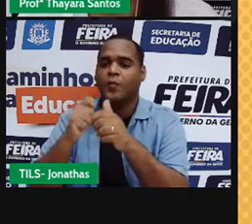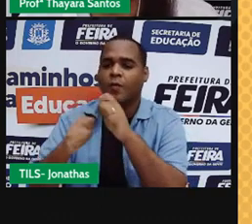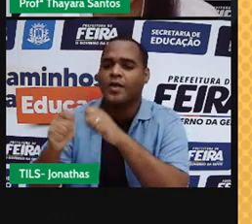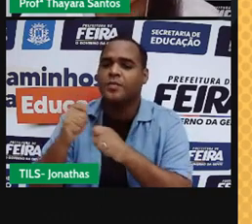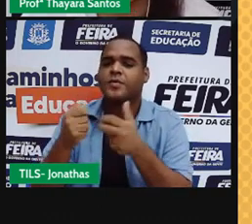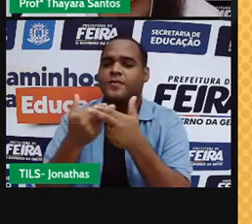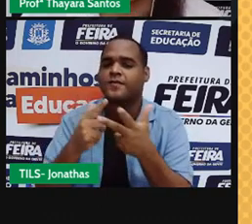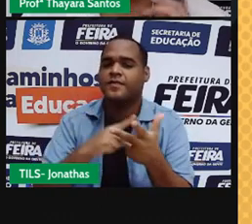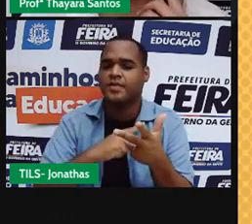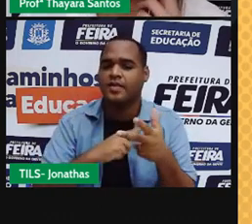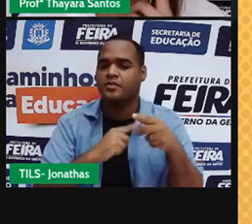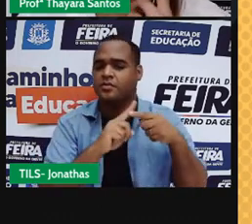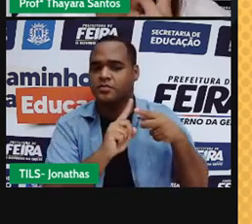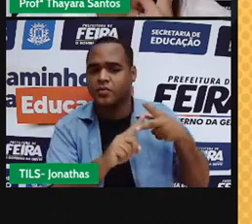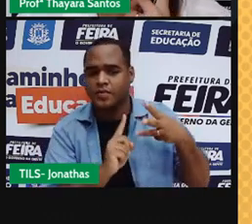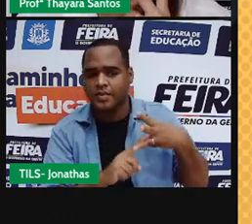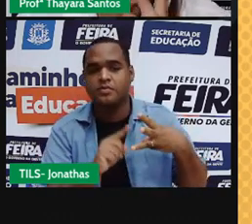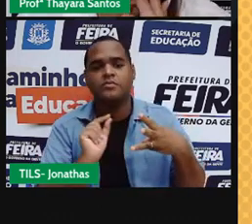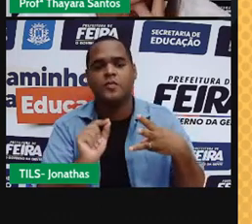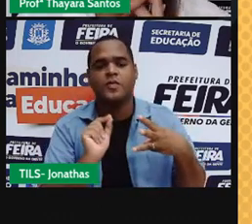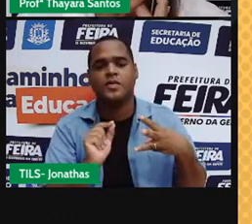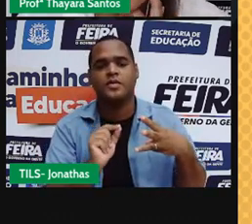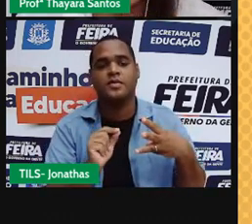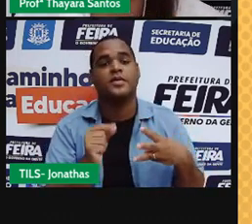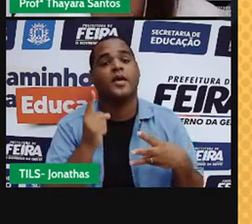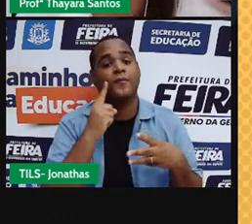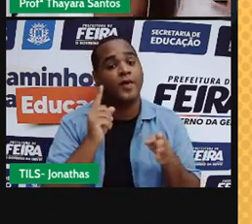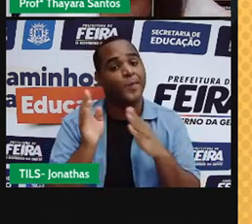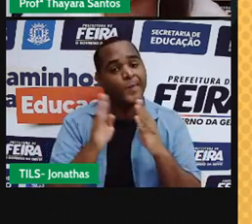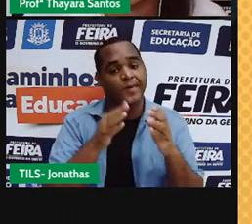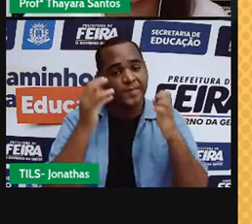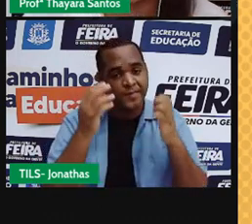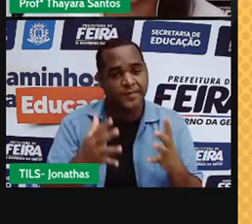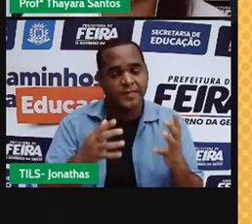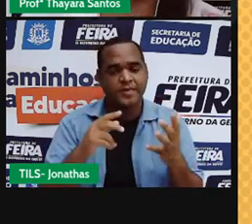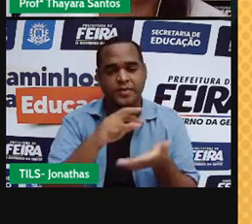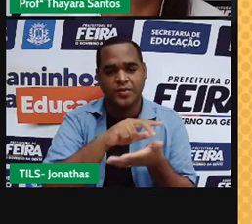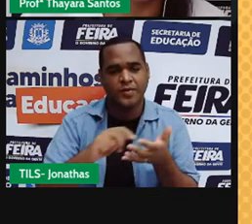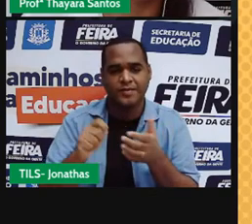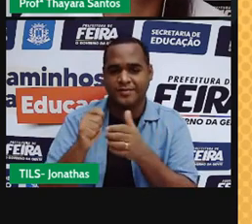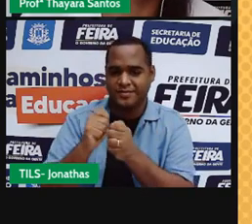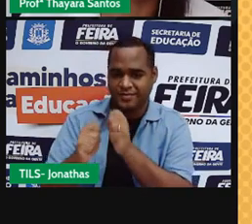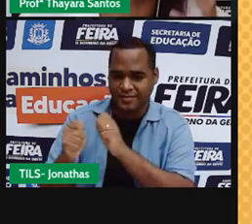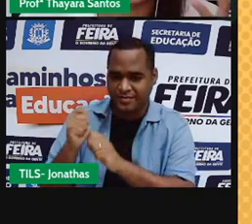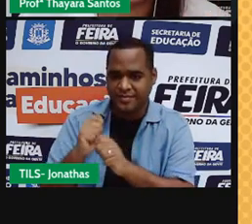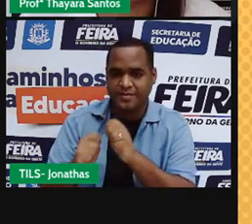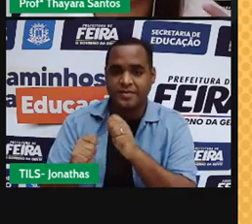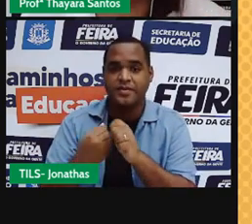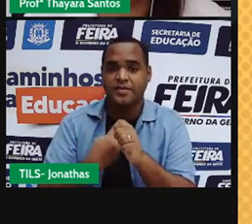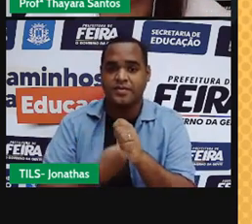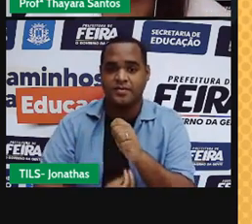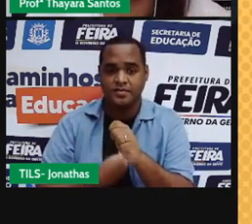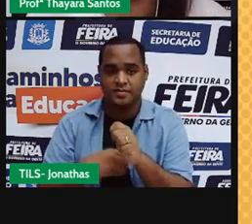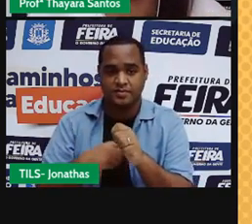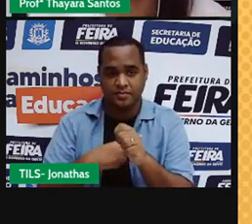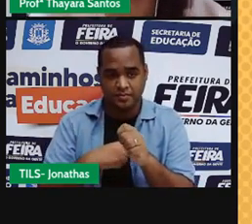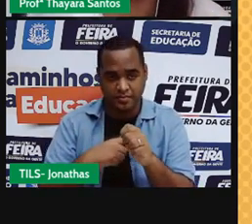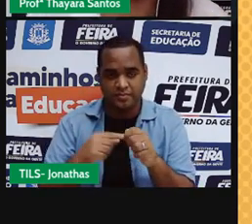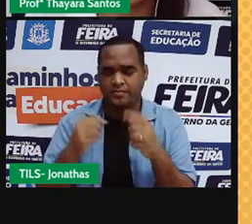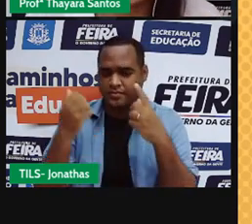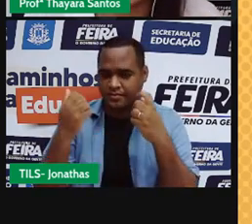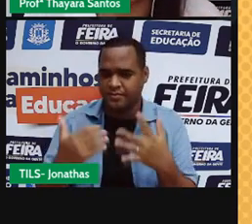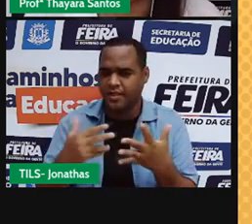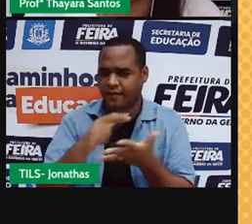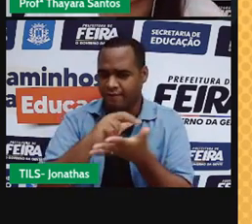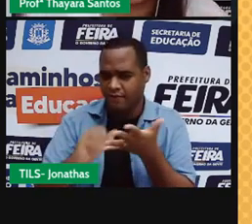estados físicos da matéria. Esses átomos, como a gente já viu na aula passada, eles são partículas que compõem